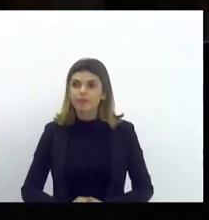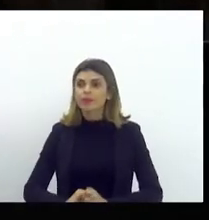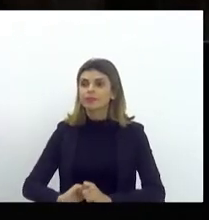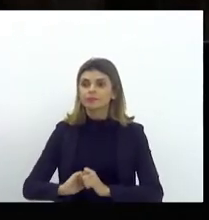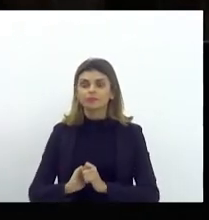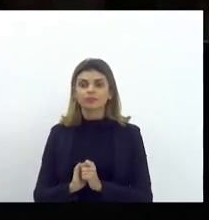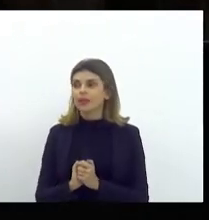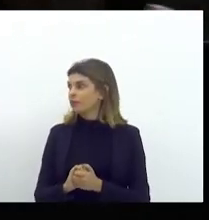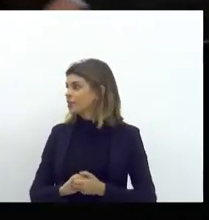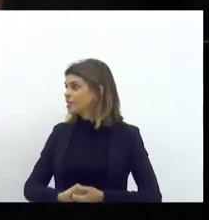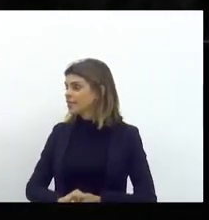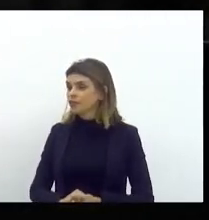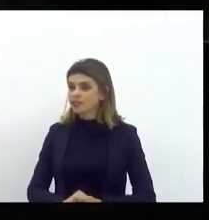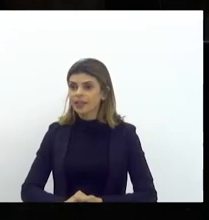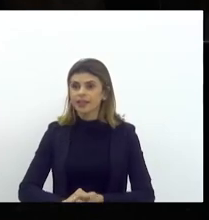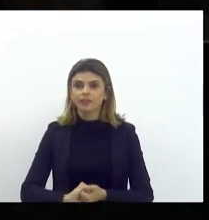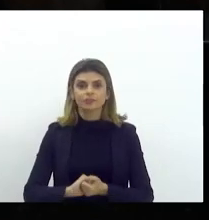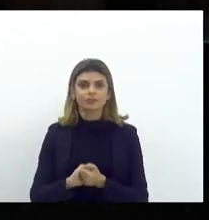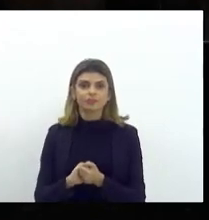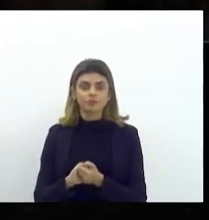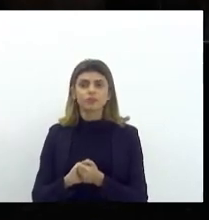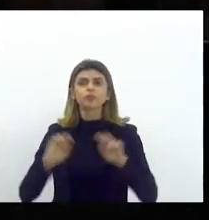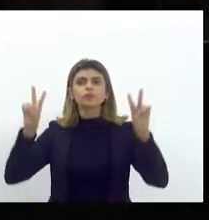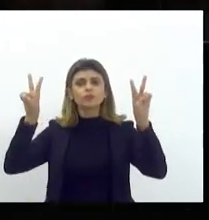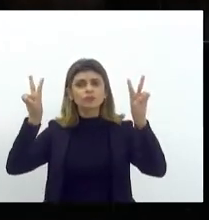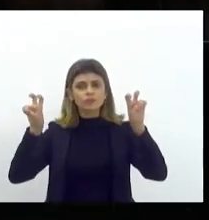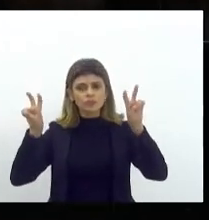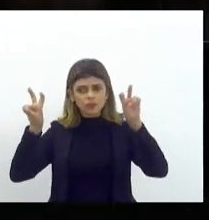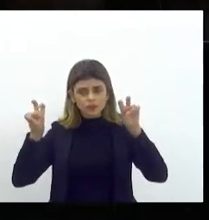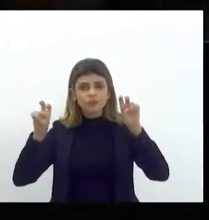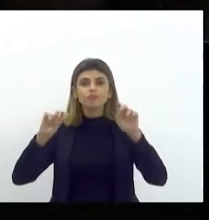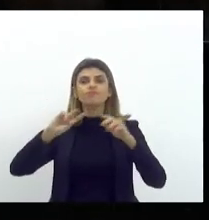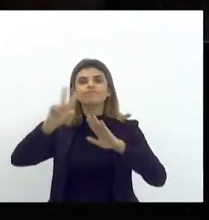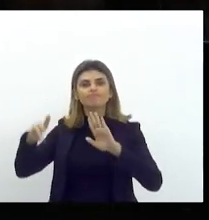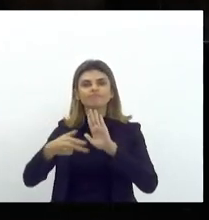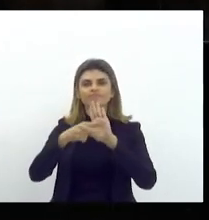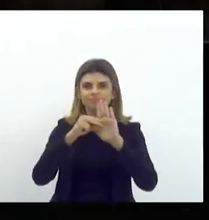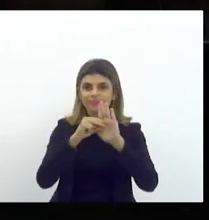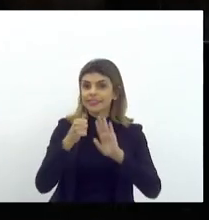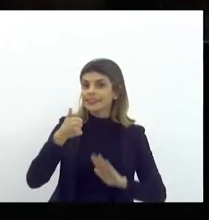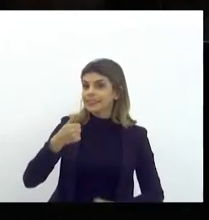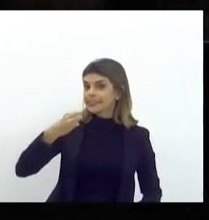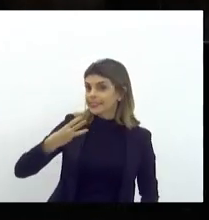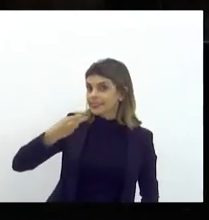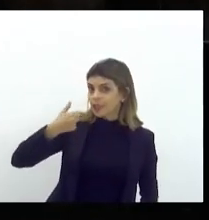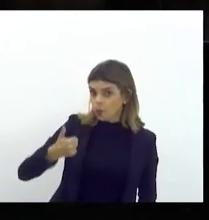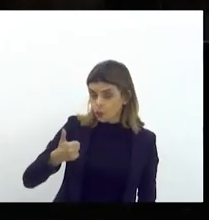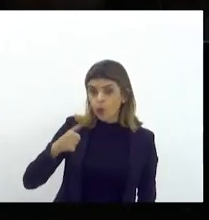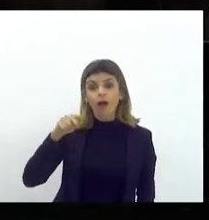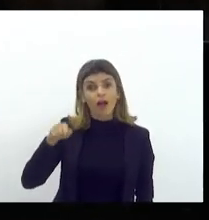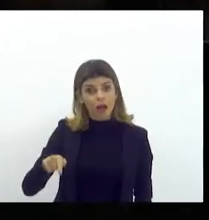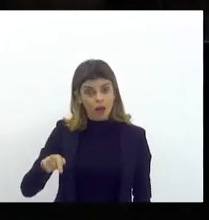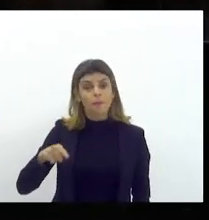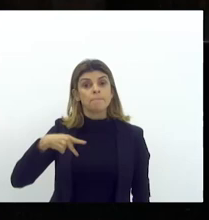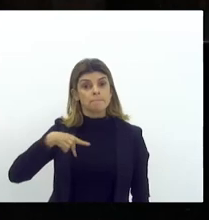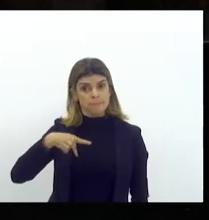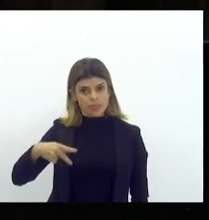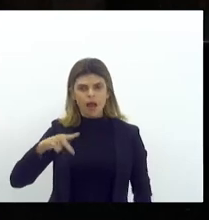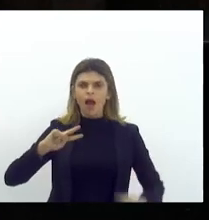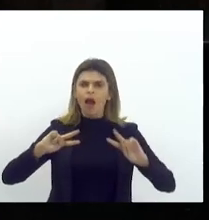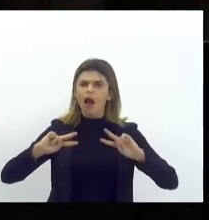cigarros e produtos de fumo sobre o destaque emenda 131 essa emenda Presidente altera